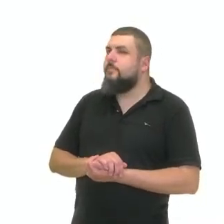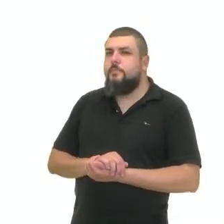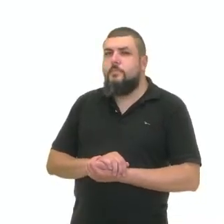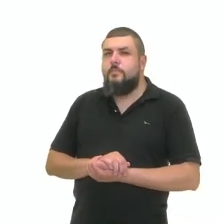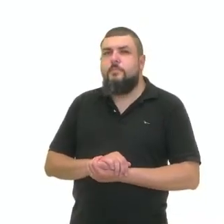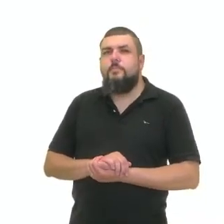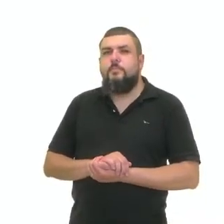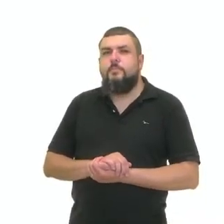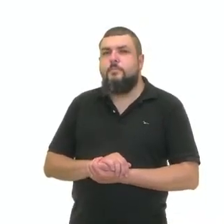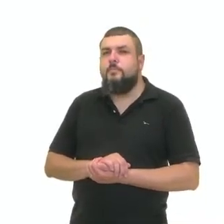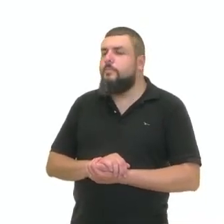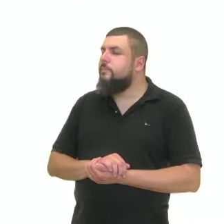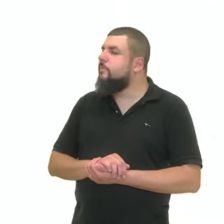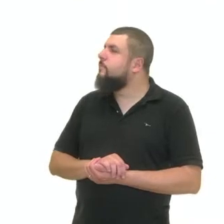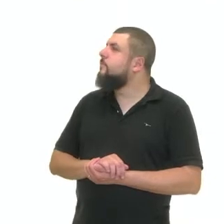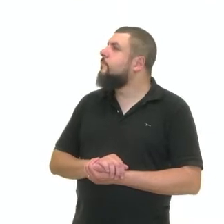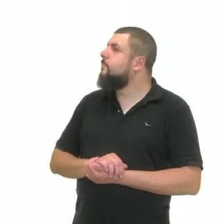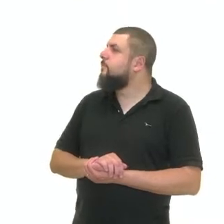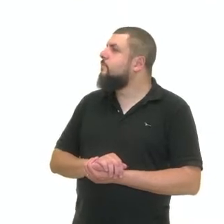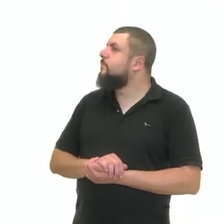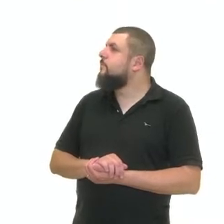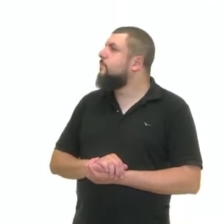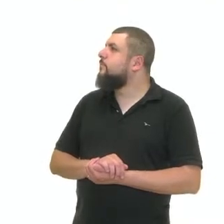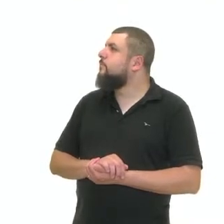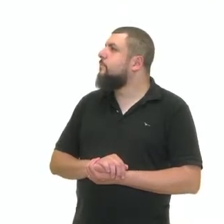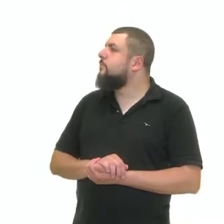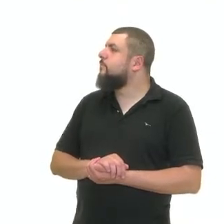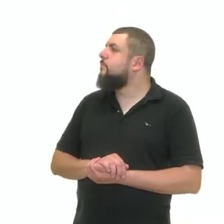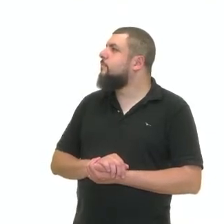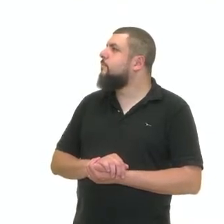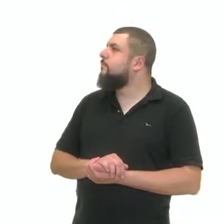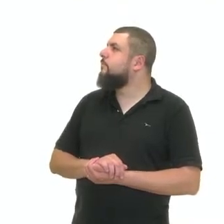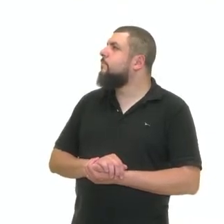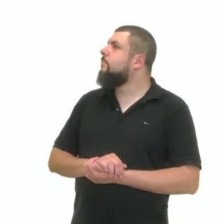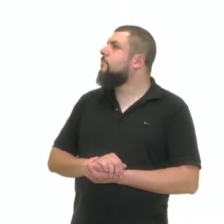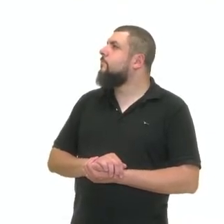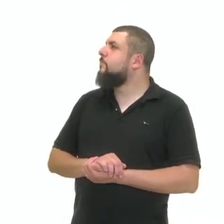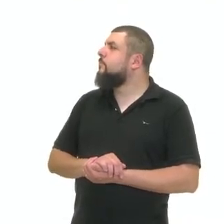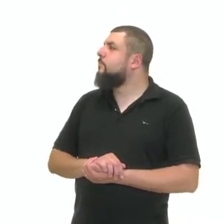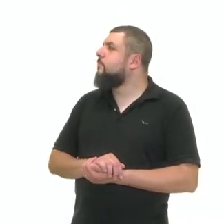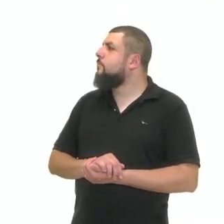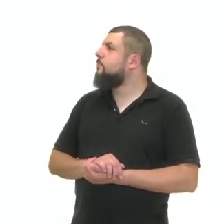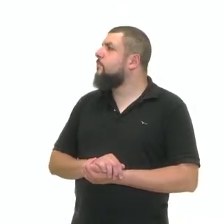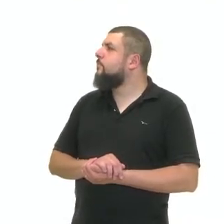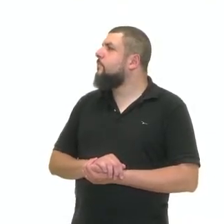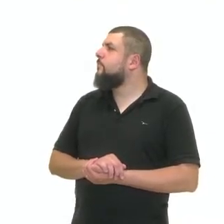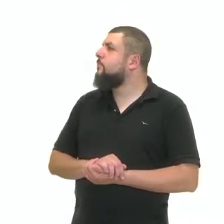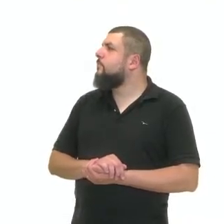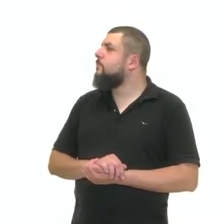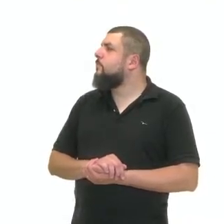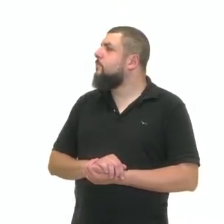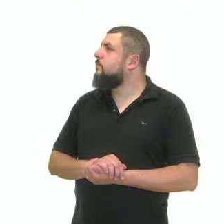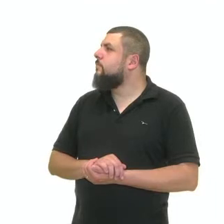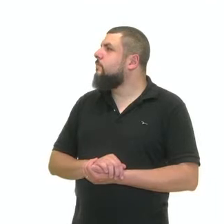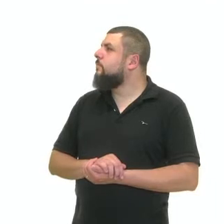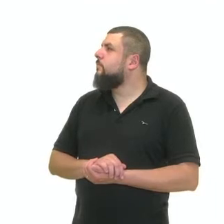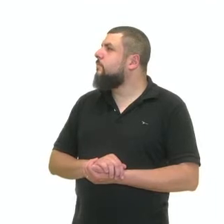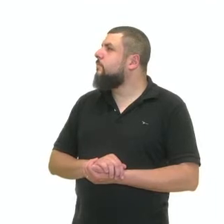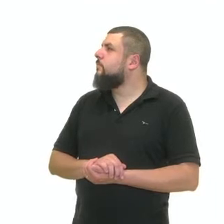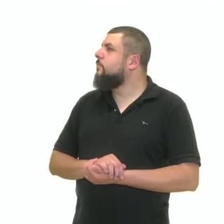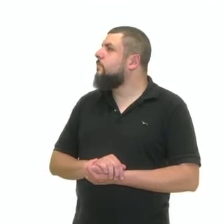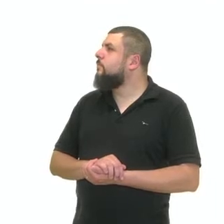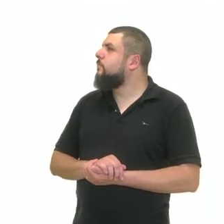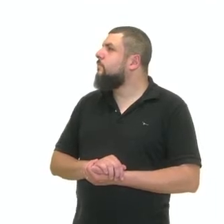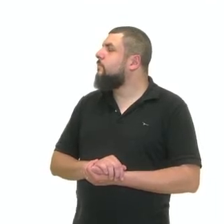os ingleses. Outros, como o Partido Nacional do Congresso, de Nehru e Gandhi, perceberam que o colonialismo